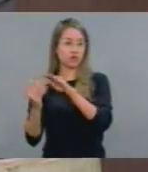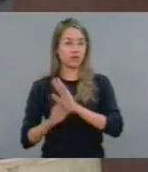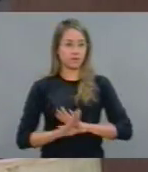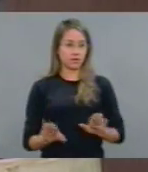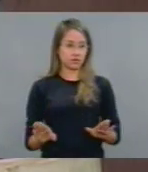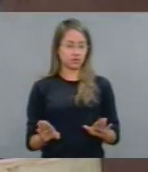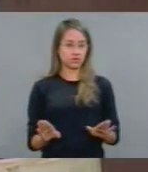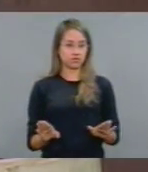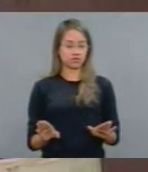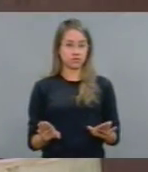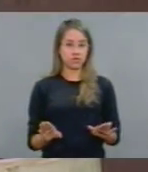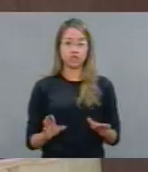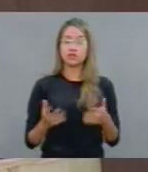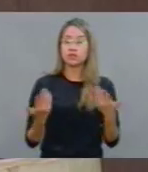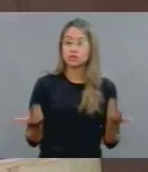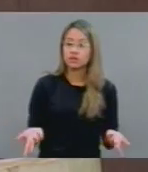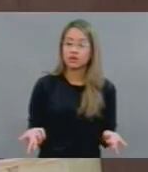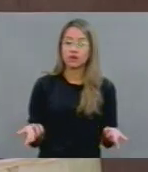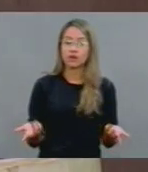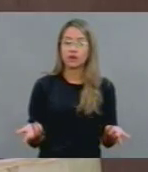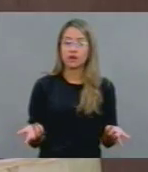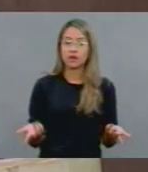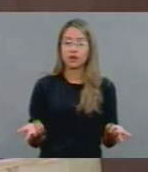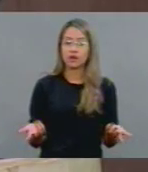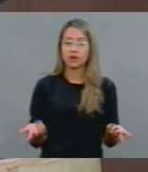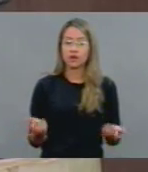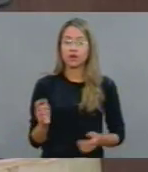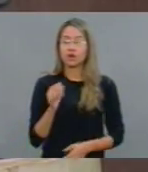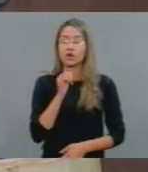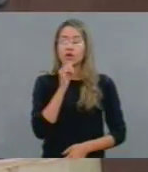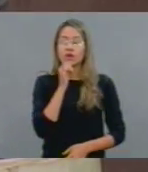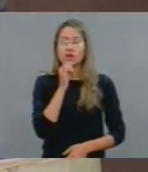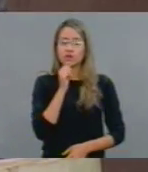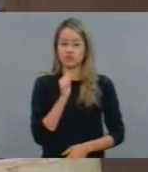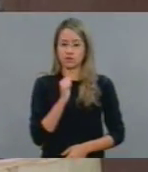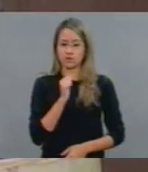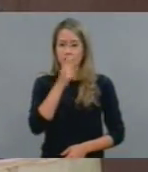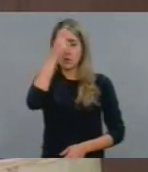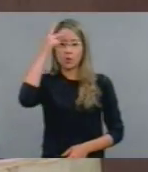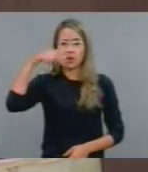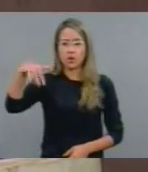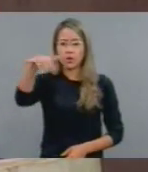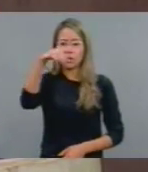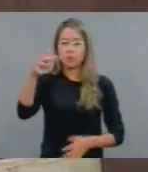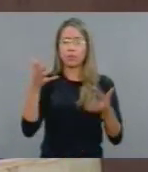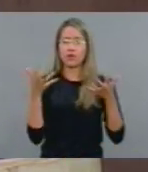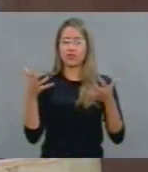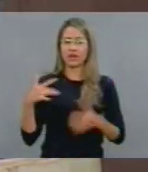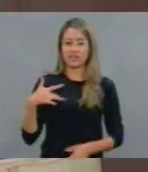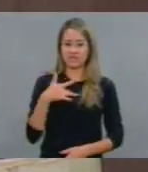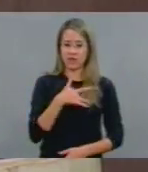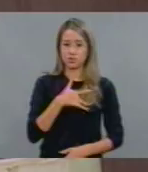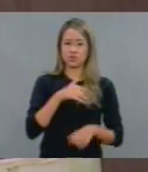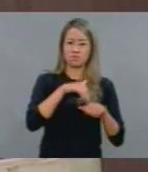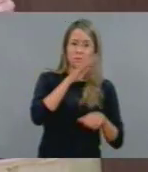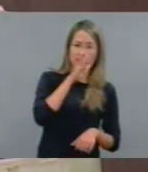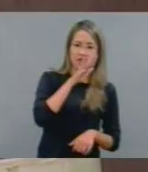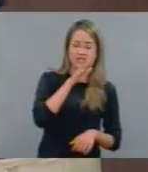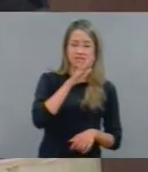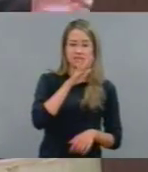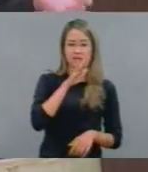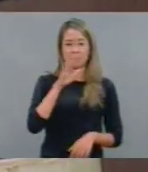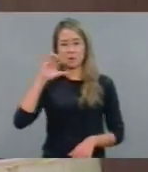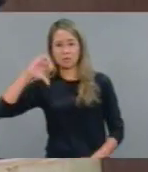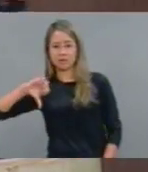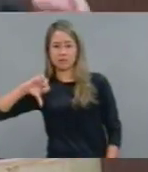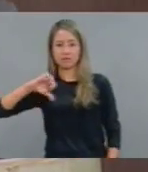querem? Será que elas querem mais saúde pública ou menos saúde pública? O que elas querem? Elas querem mais emprego ou menos emprego? O que elas querem?